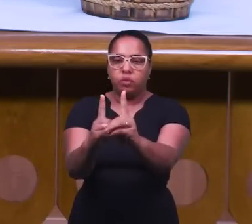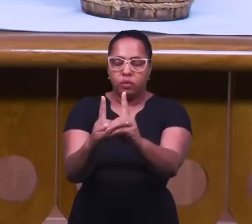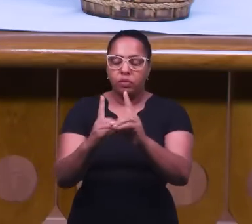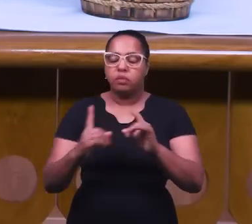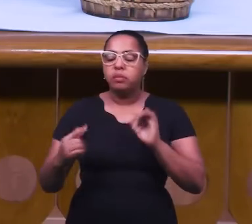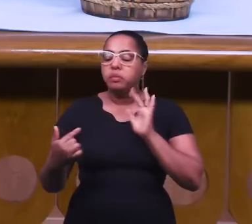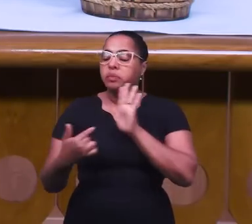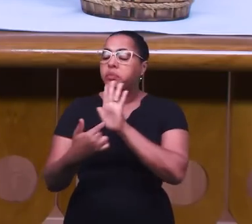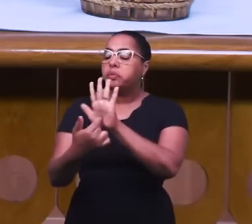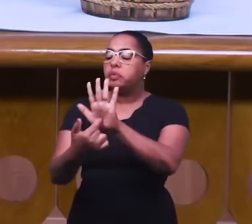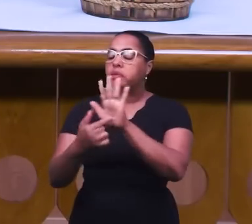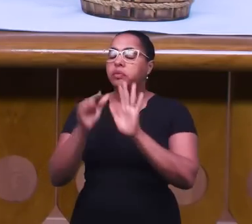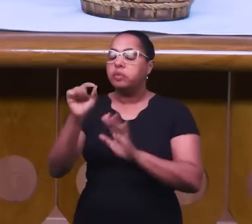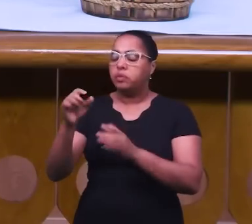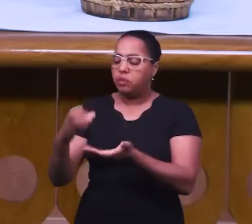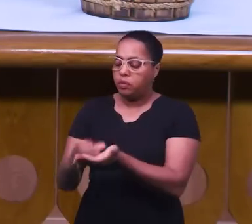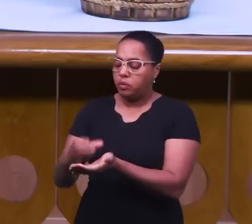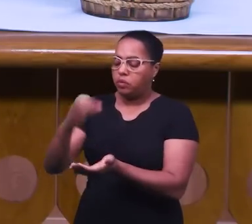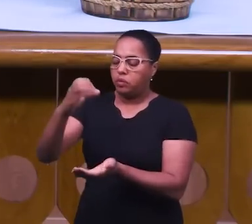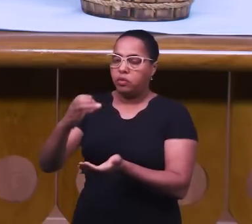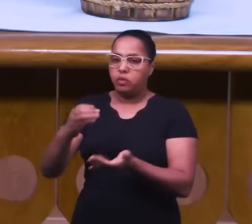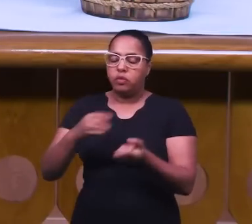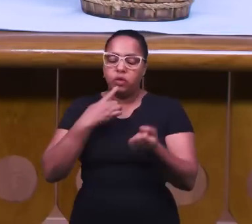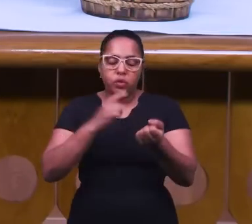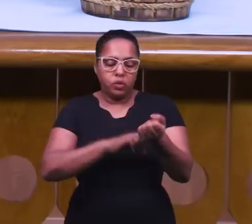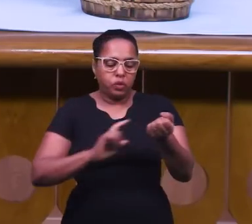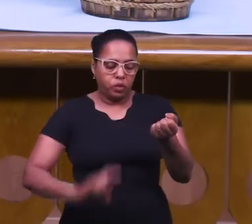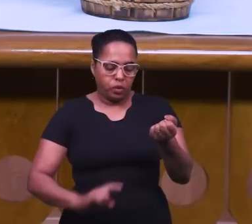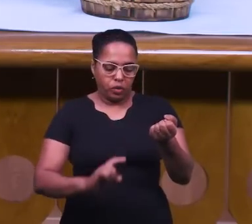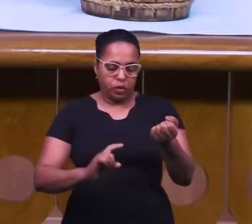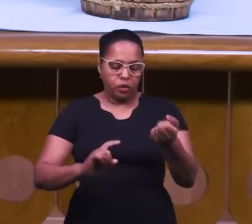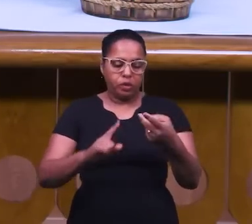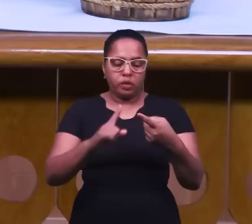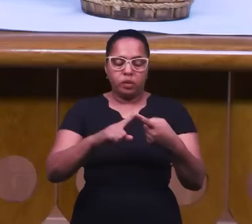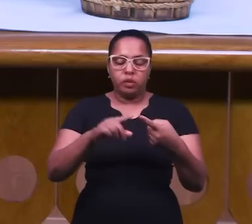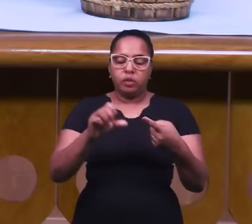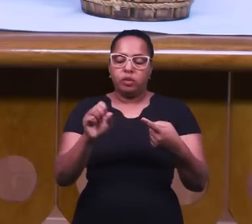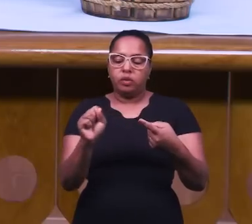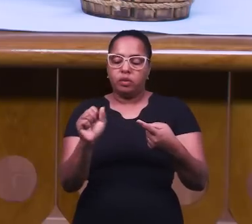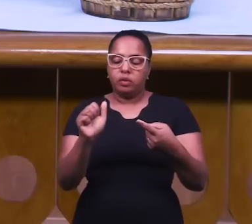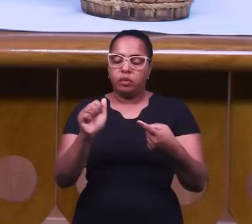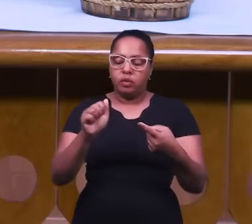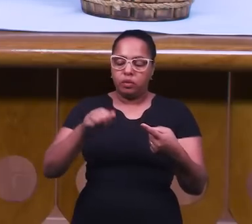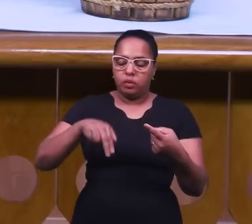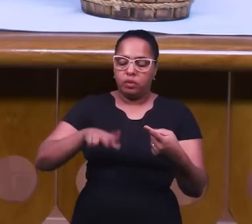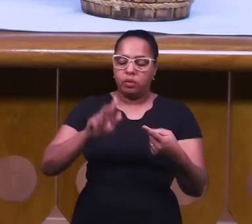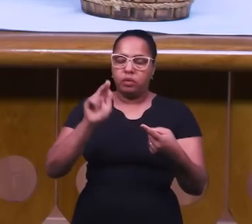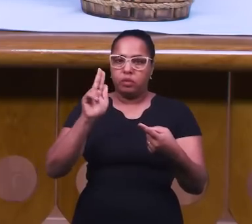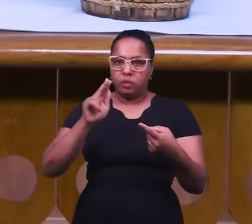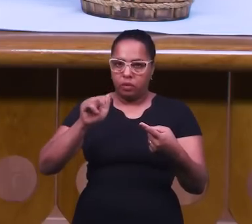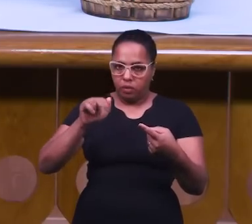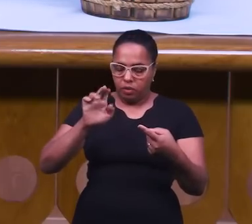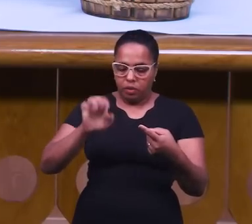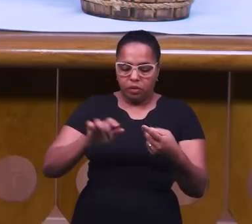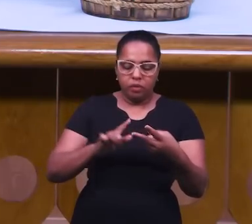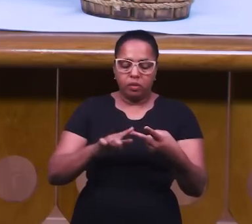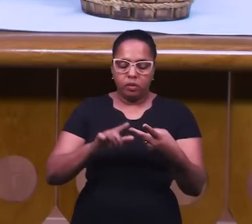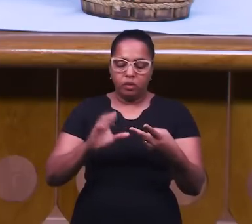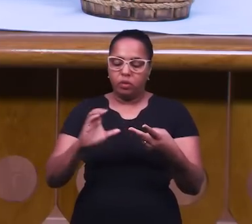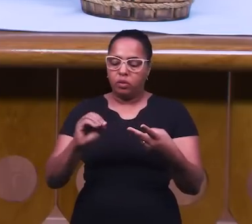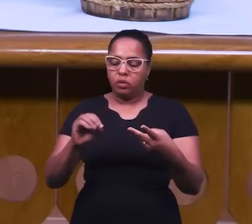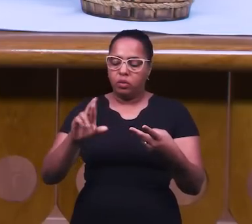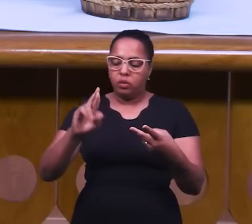vai mostrar que o sangue e corpo, a palavra corpo e a palavra sangue, elas são a essência